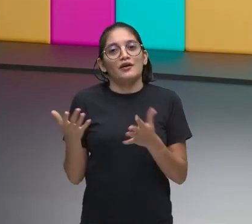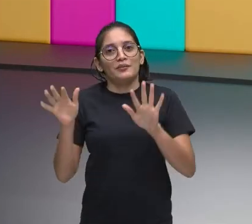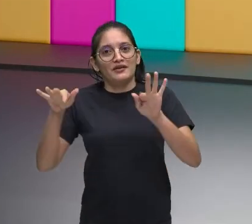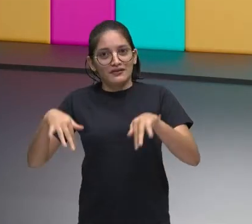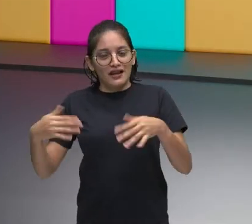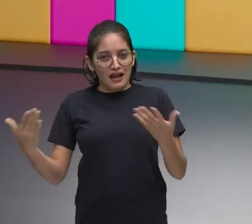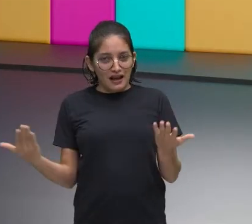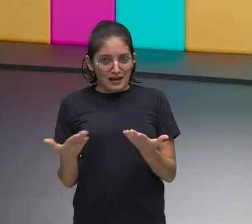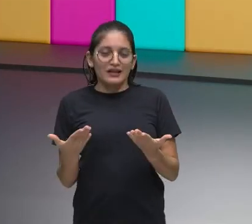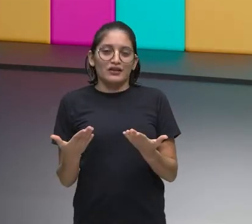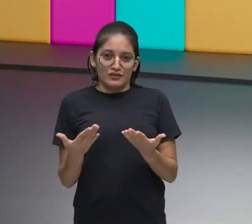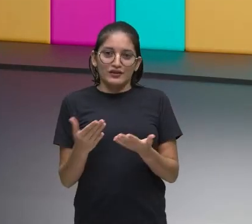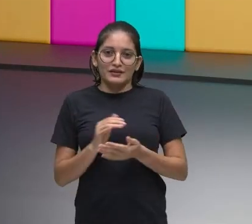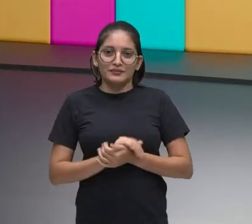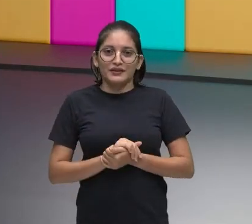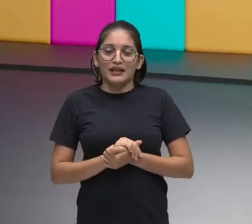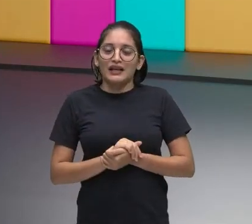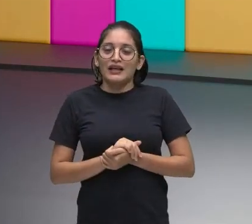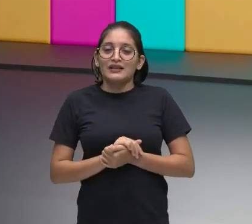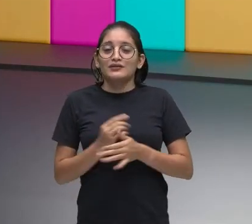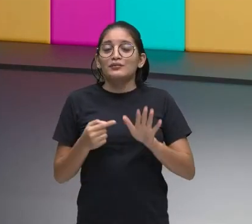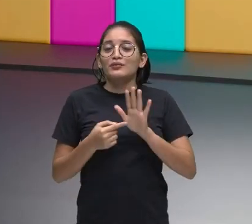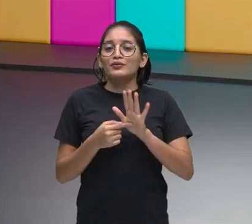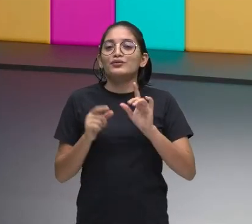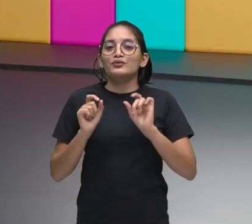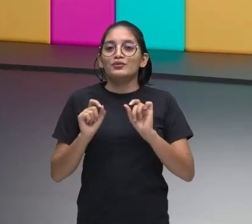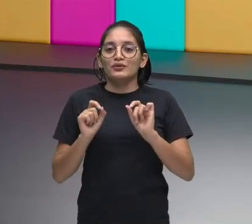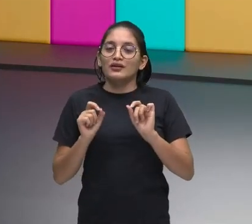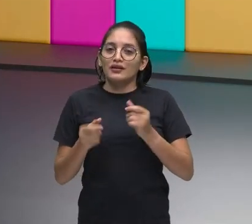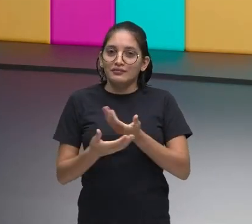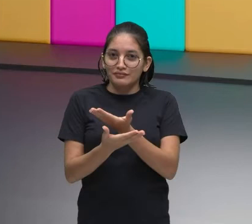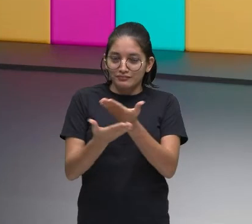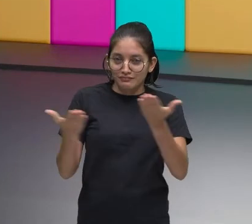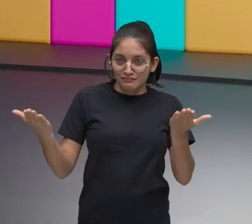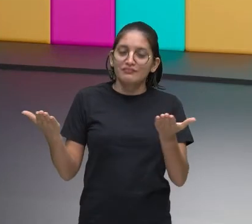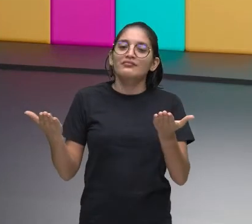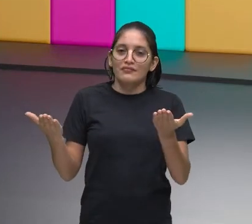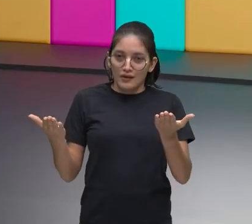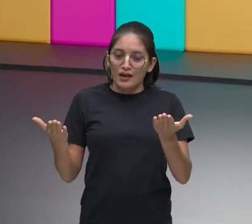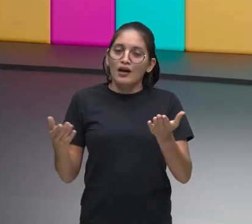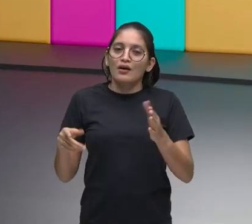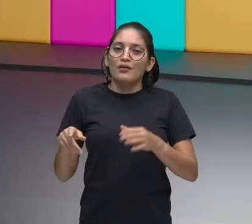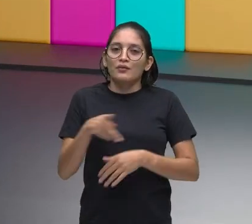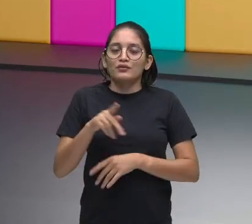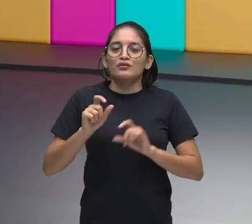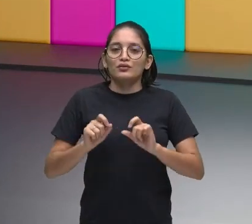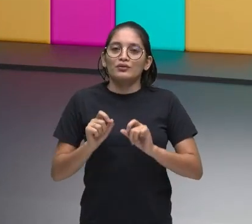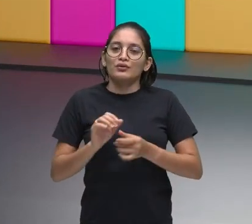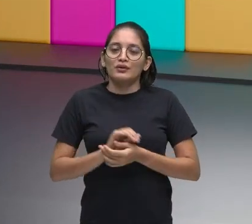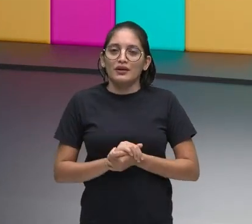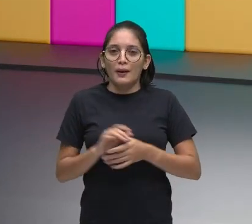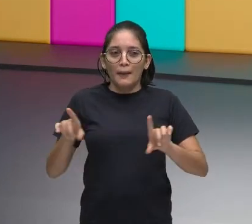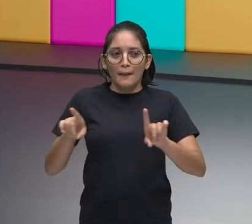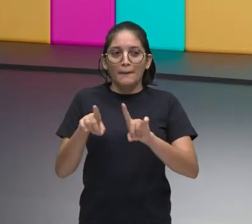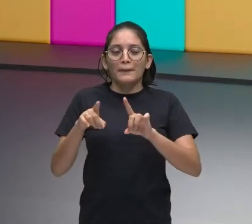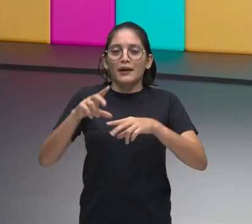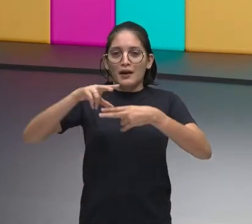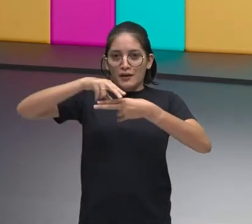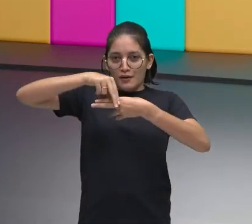esse programa, a gente vai deixar nas mãos do professor Guilherme com esse cordel